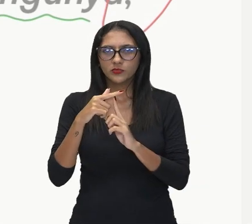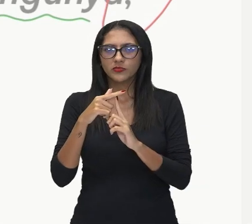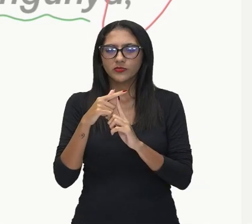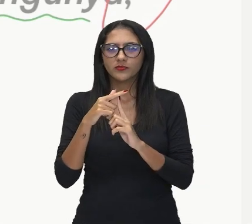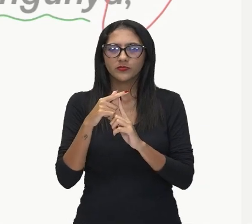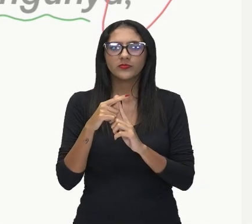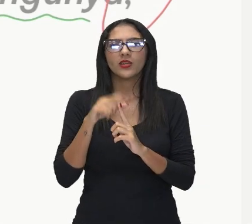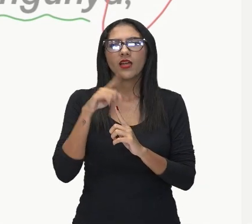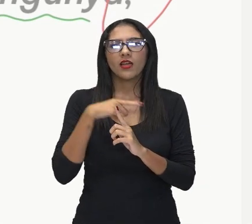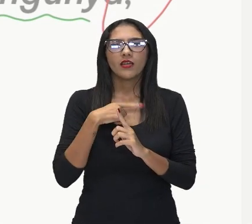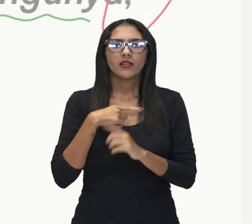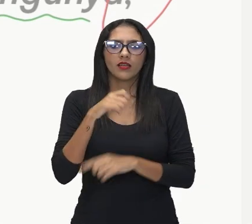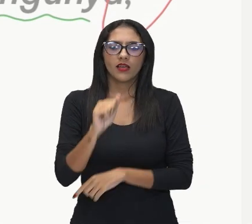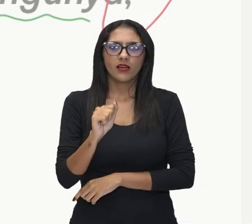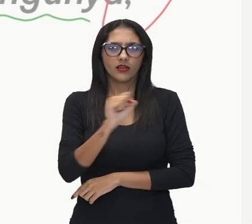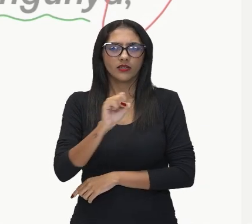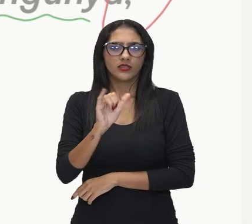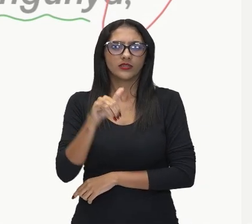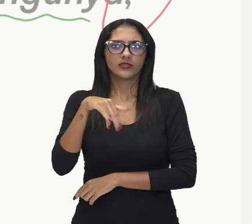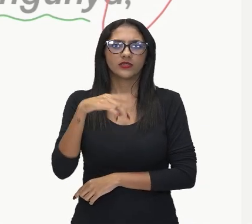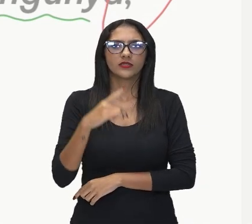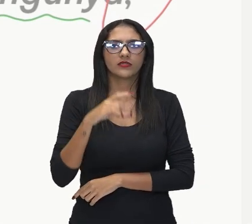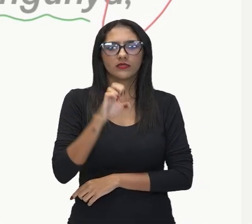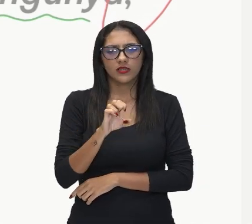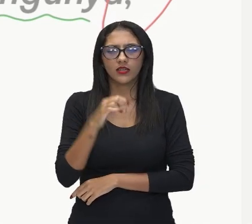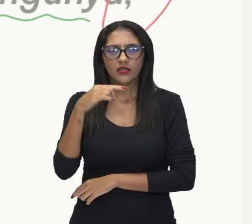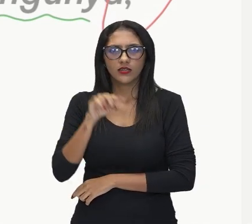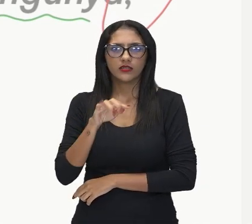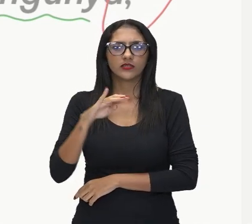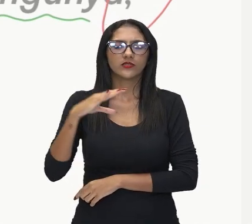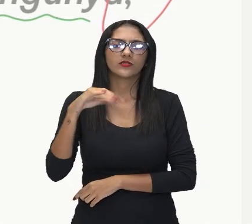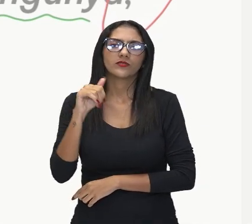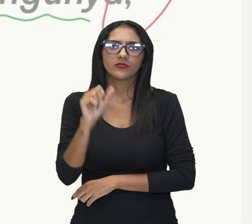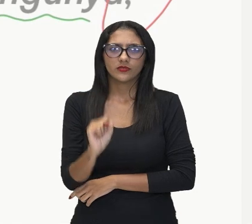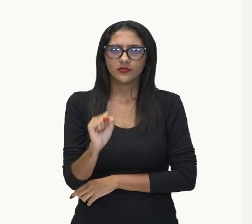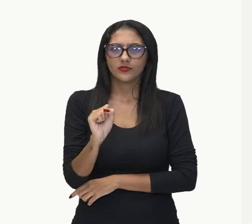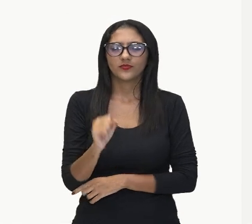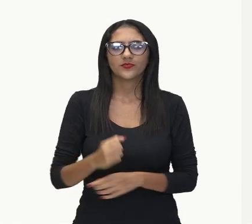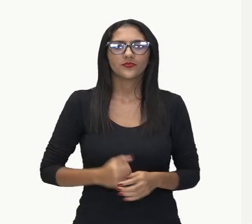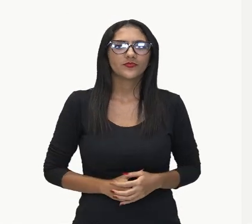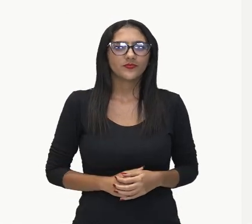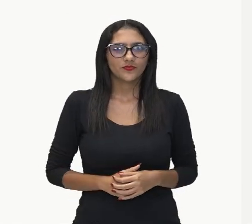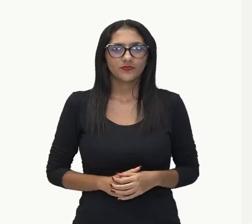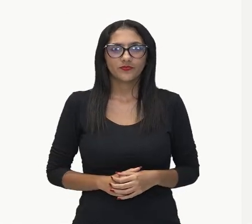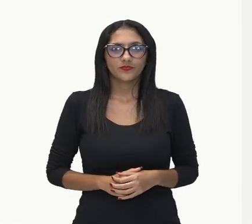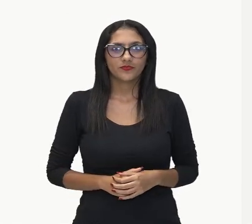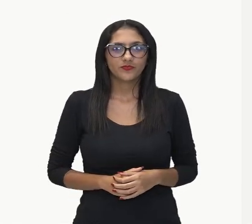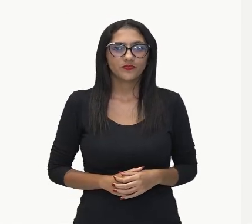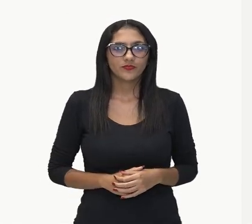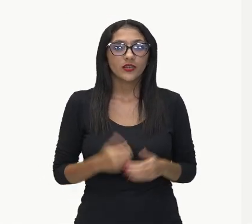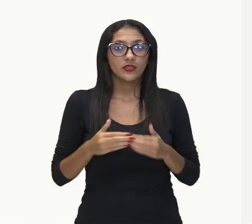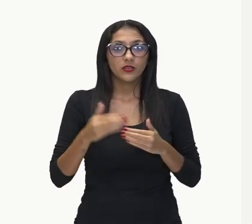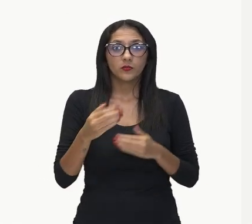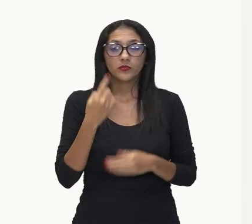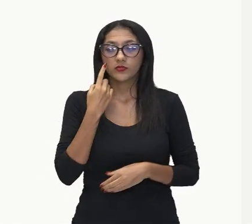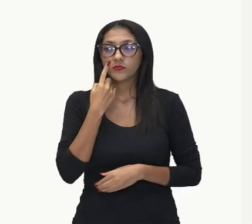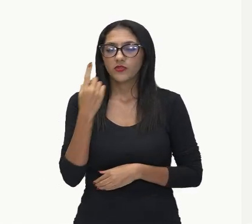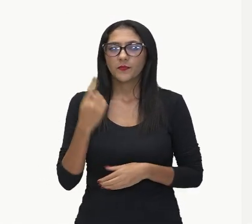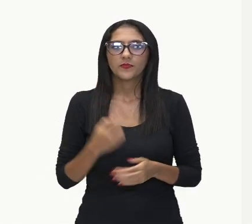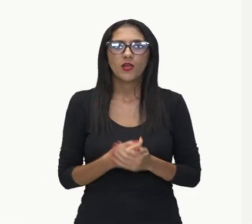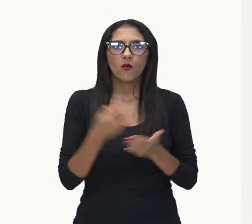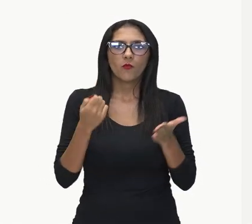ser orações coordenadas, certo? Assindéticas. Na sequência, comprei